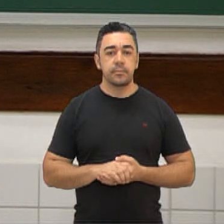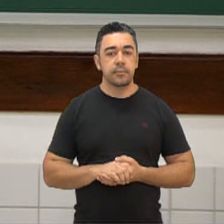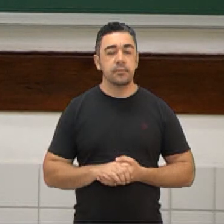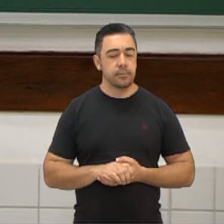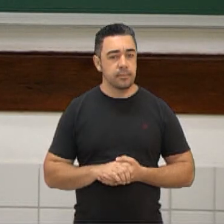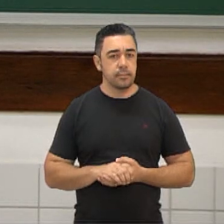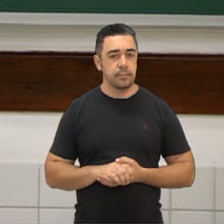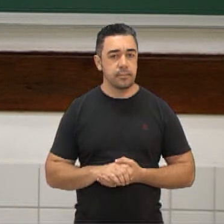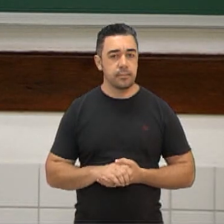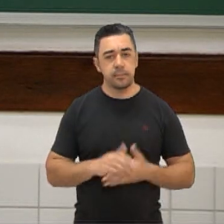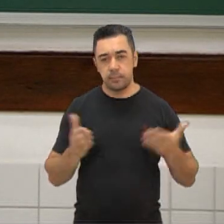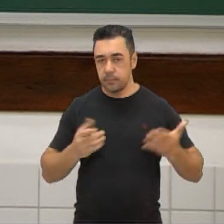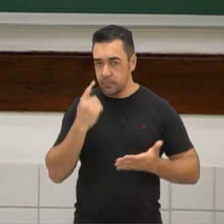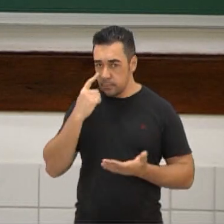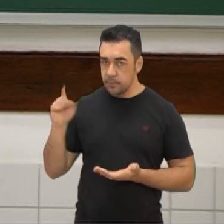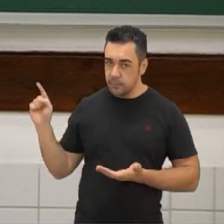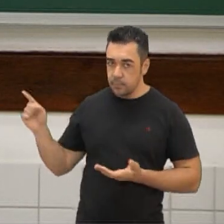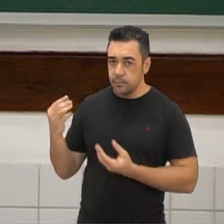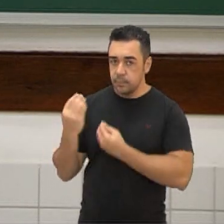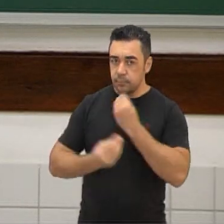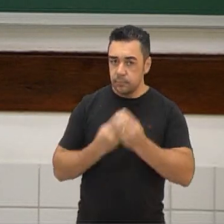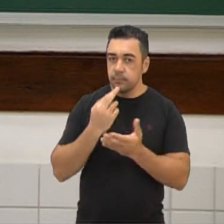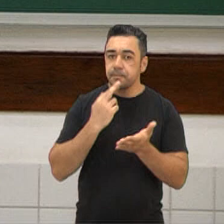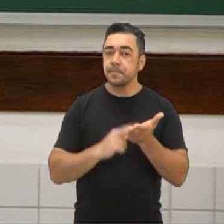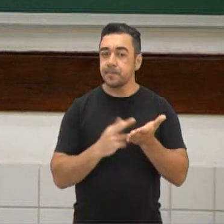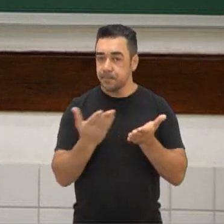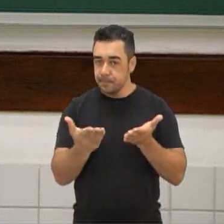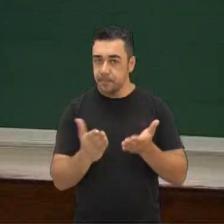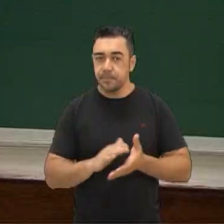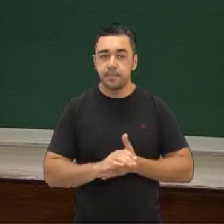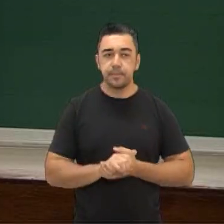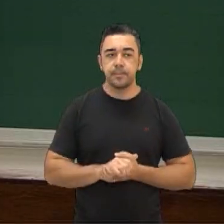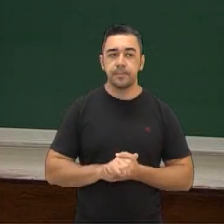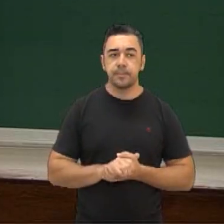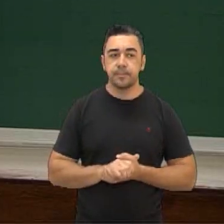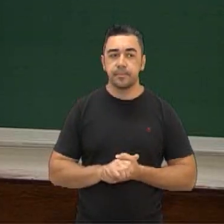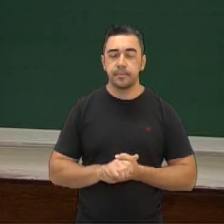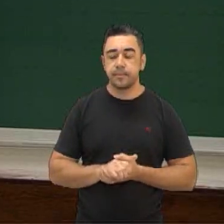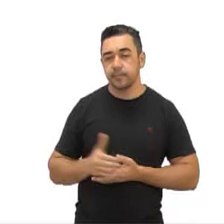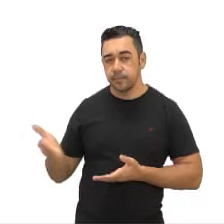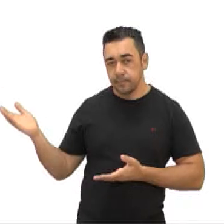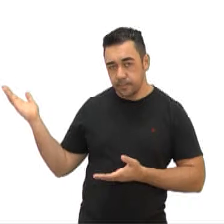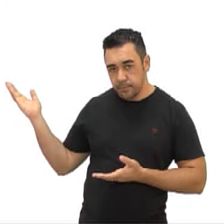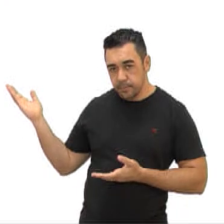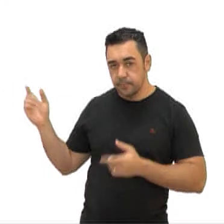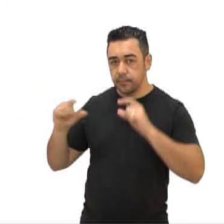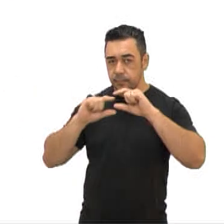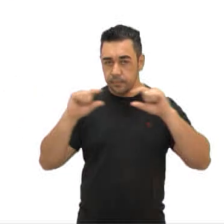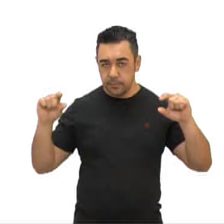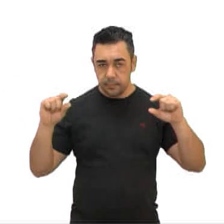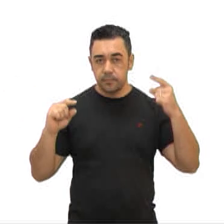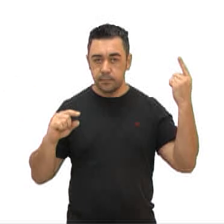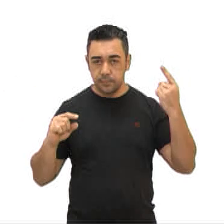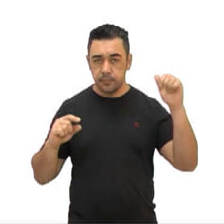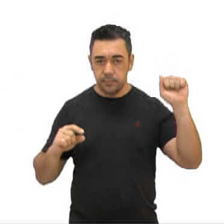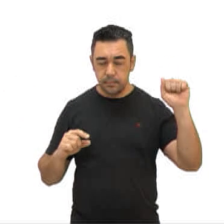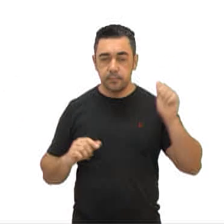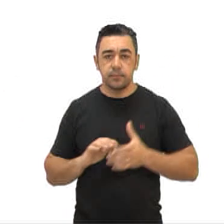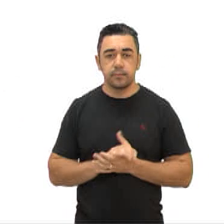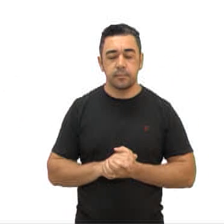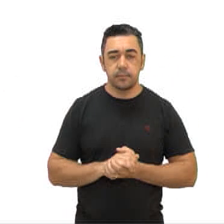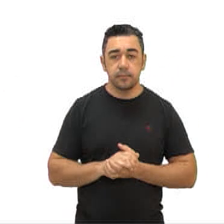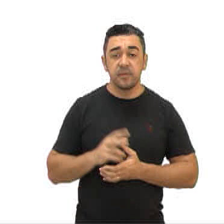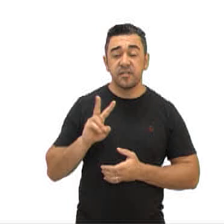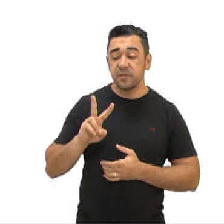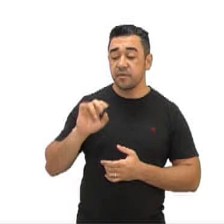A ver, chicos, entonces, como se quedaram suas respostas? Então, na frase A, Juan